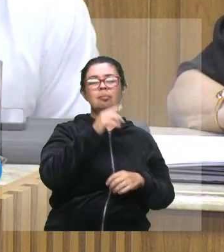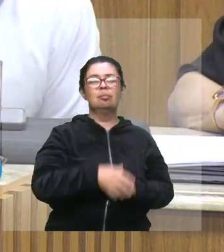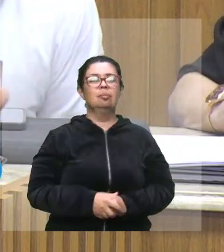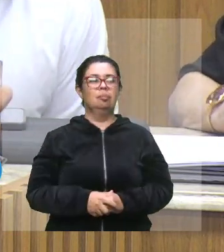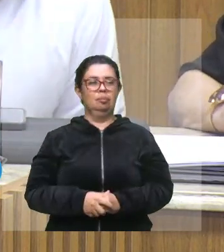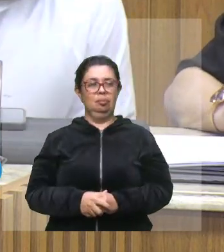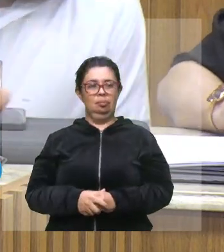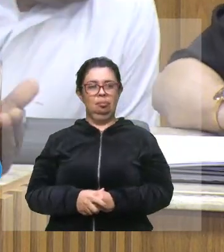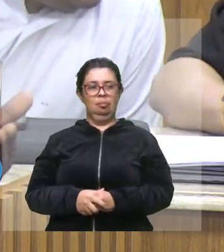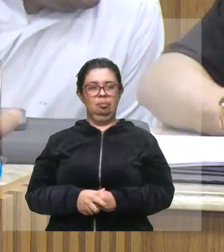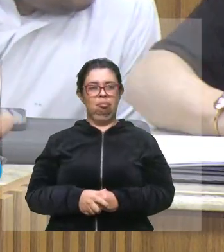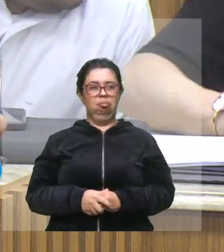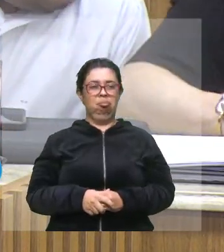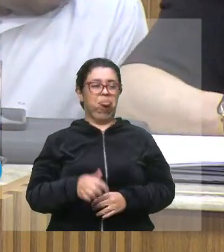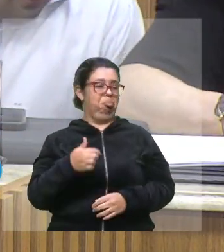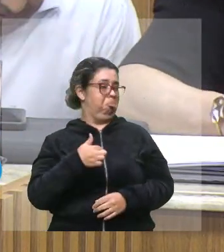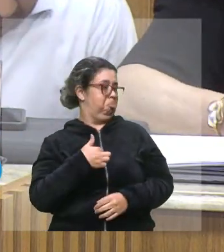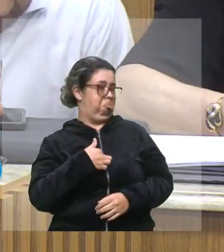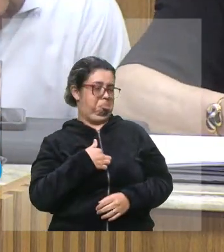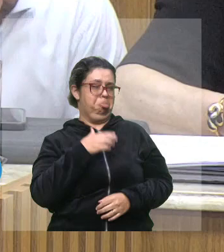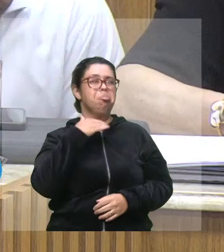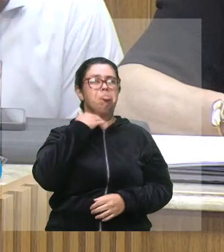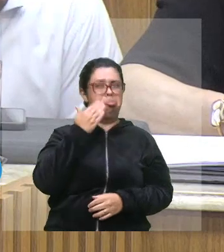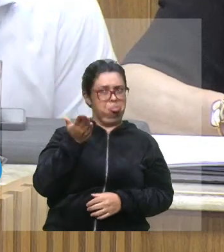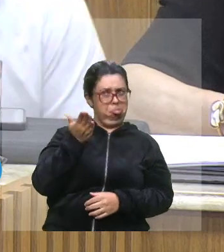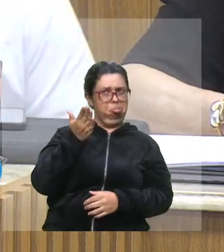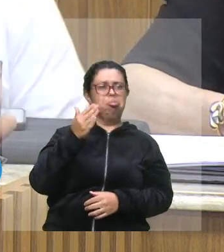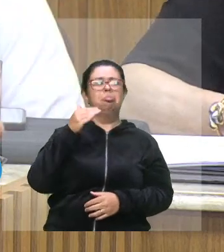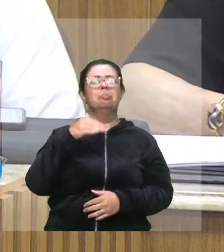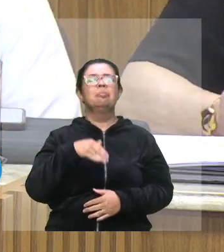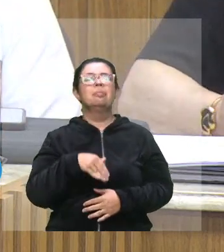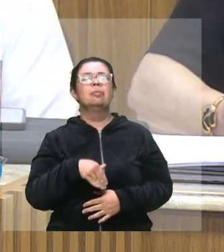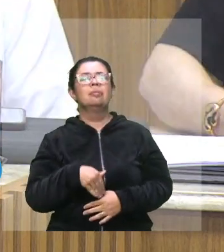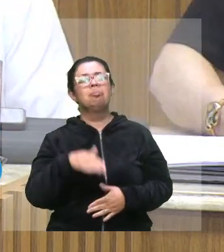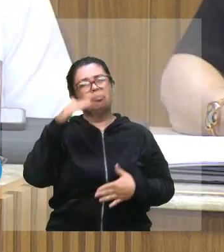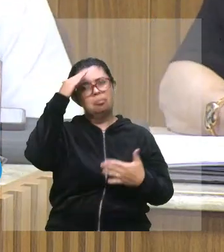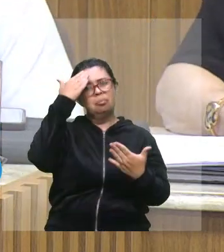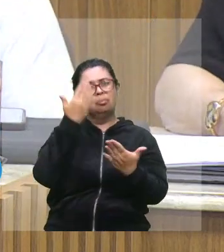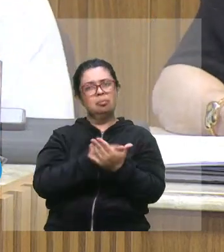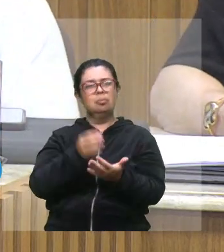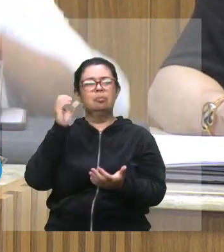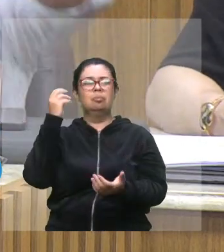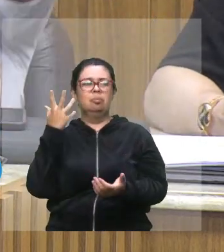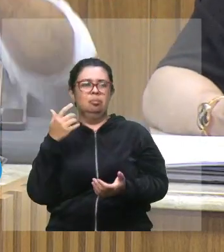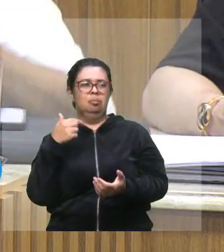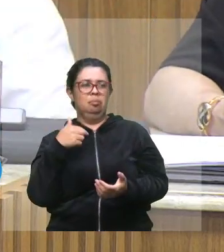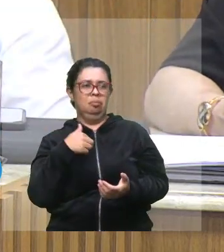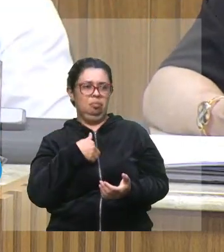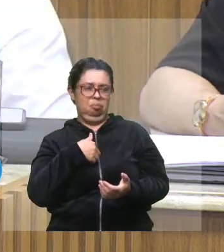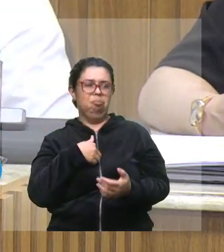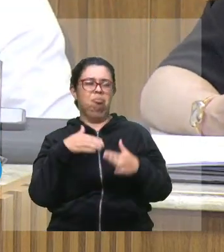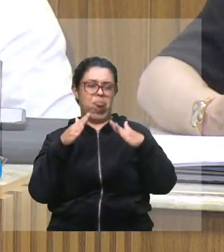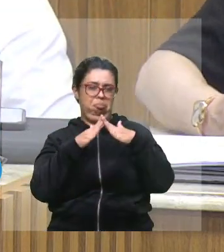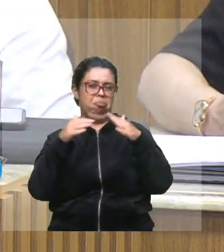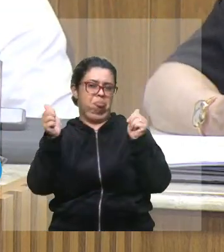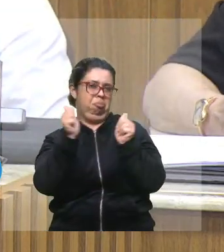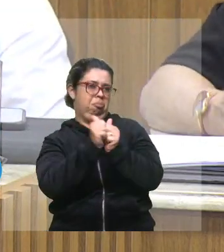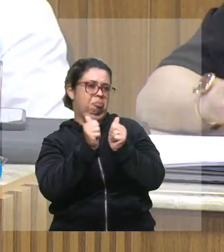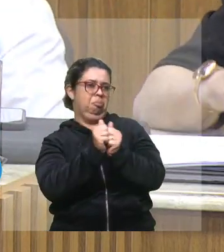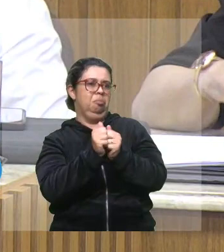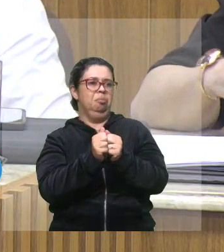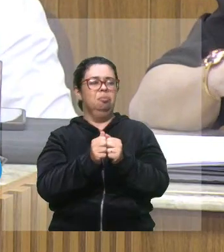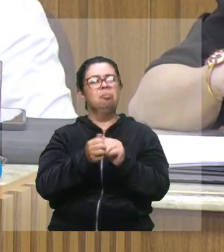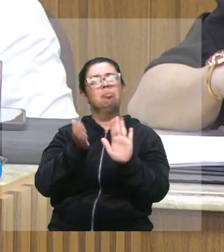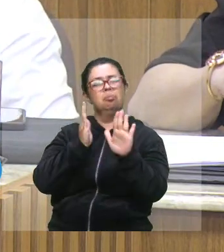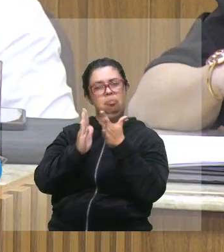sinceramente, nem eu acreditaria que fosse acontecer o que está acontecendo. Eu moro nas imediações, então eu posso dizer, porque eu passo